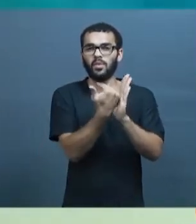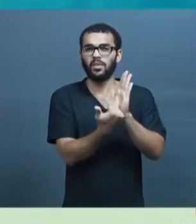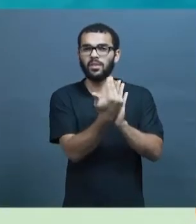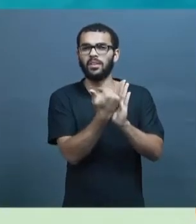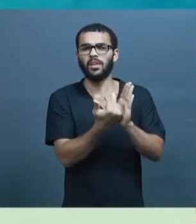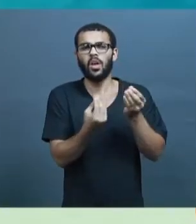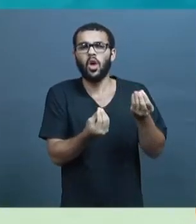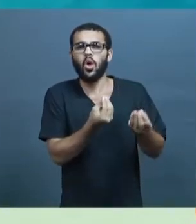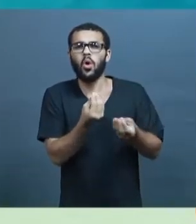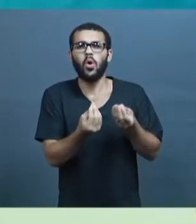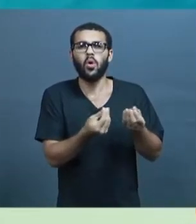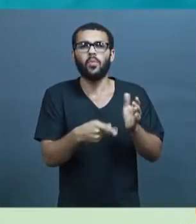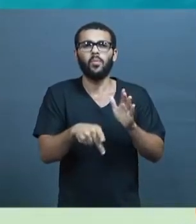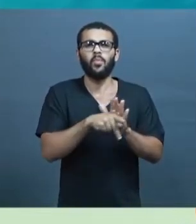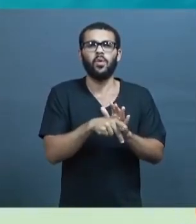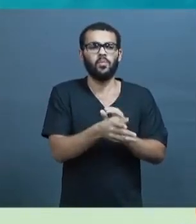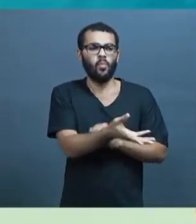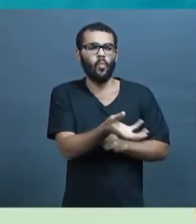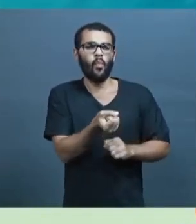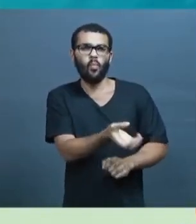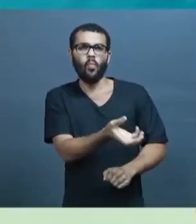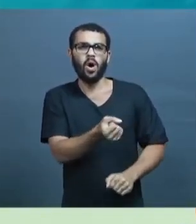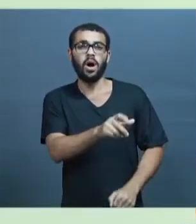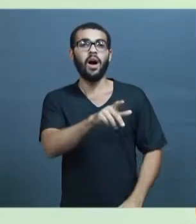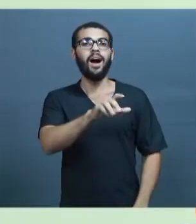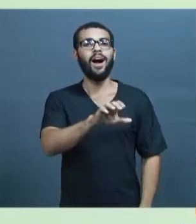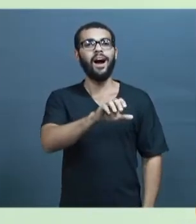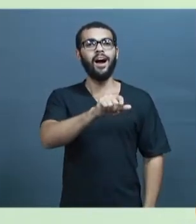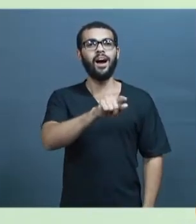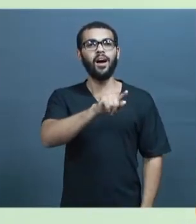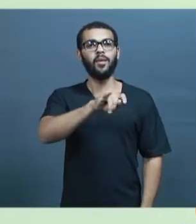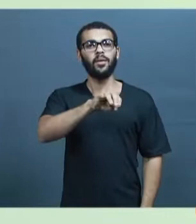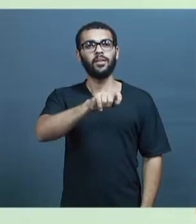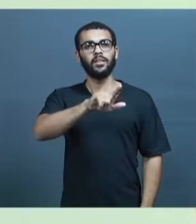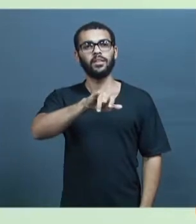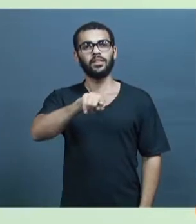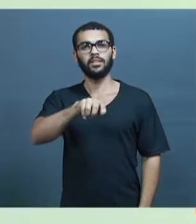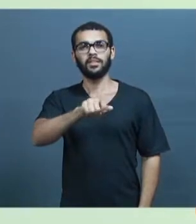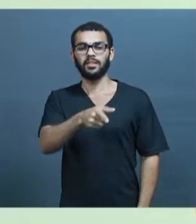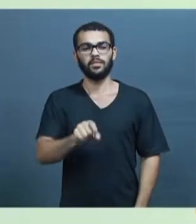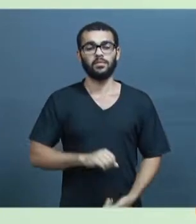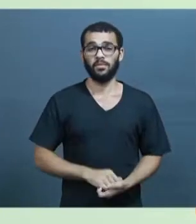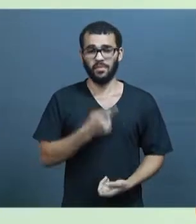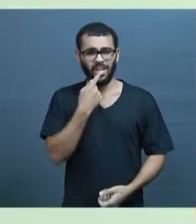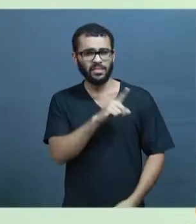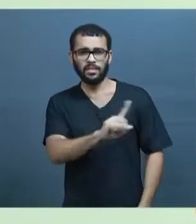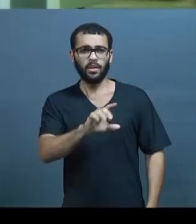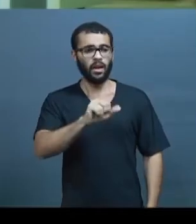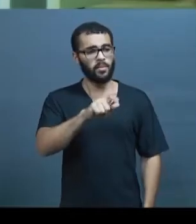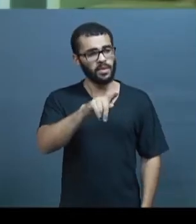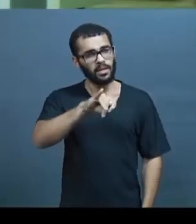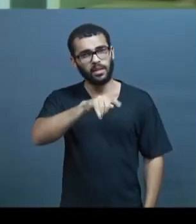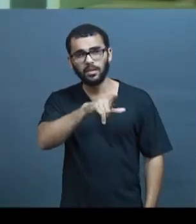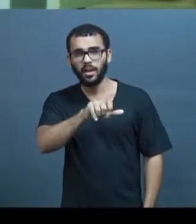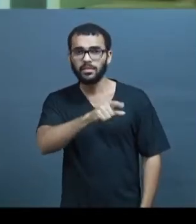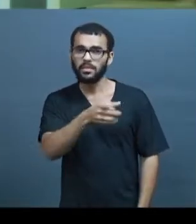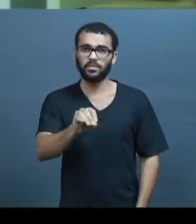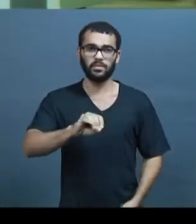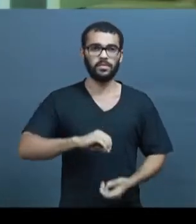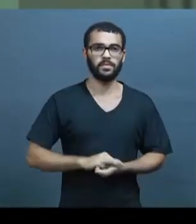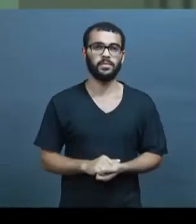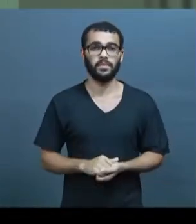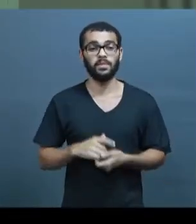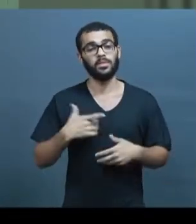de capitalização do modelo proposto pelo governo. Diga não à capitalização na Previdência Social. O Sindicato